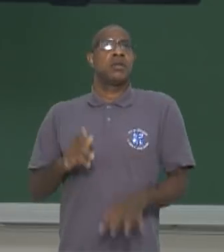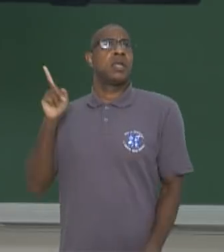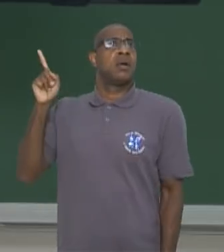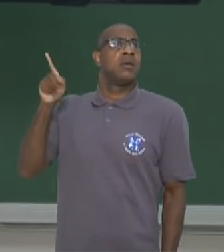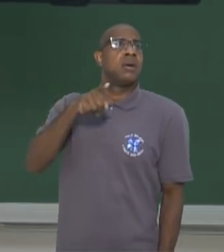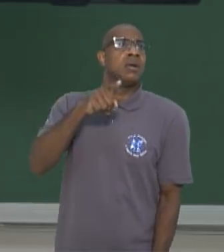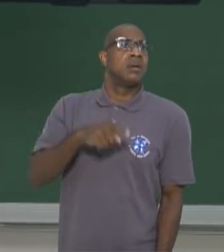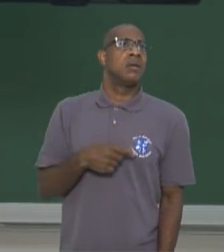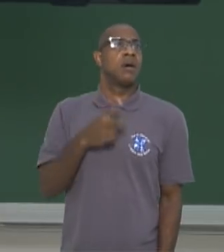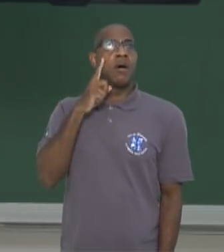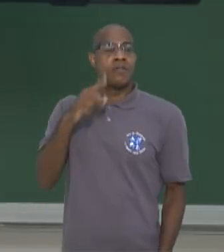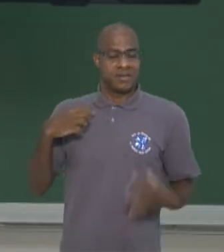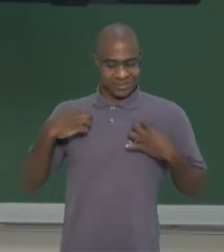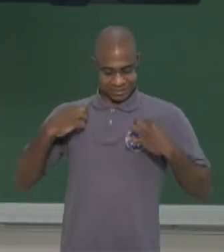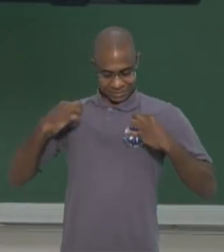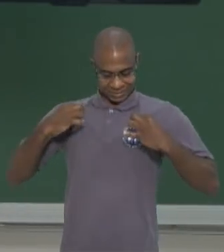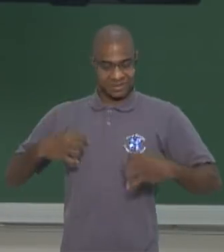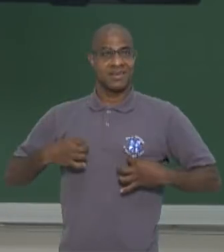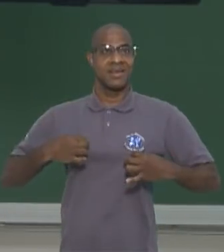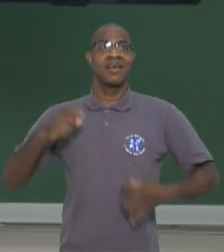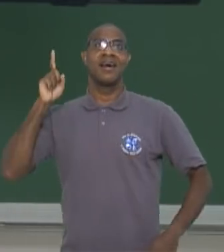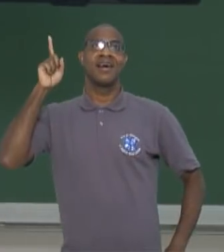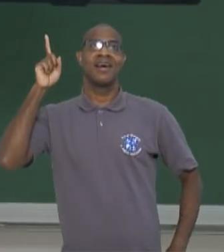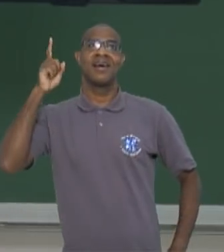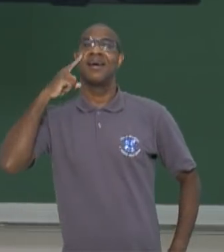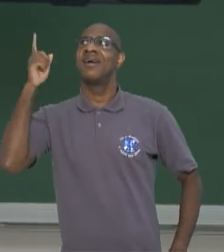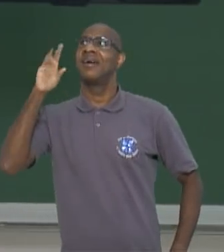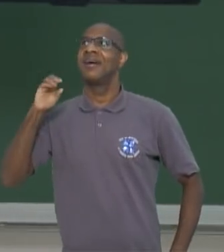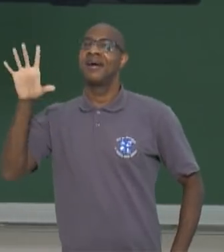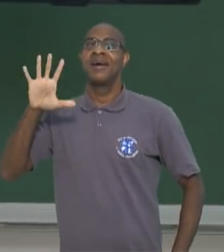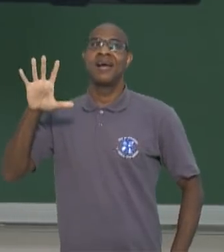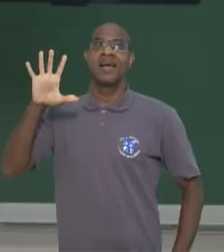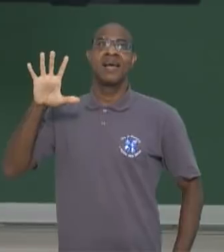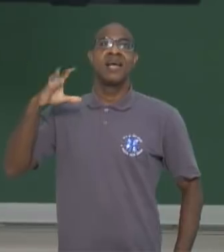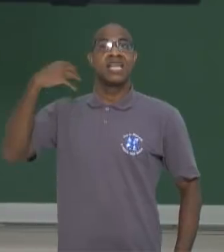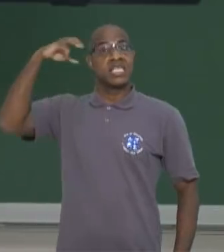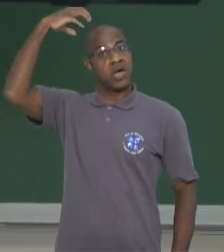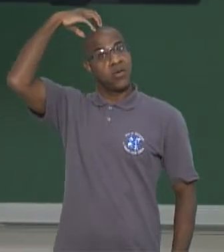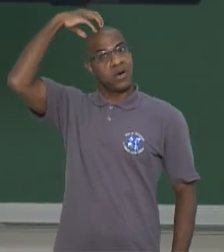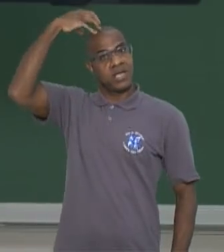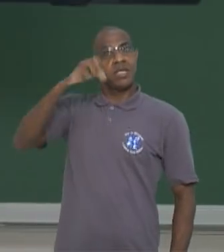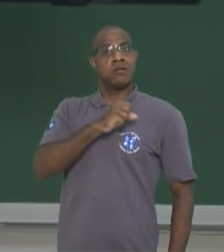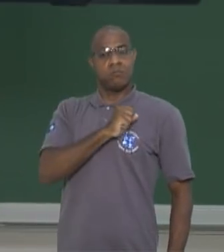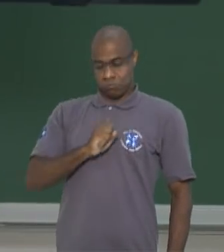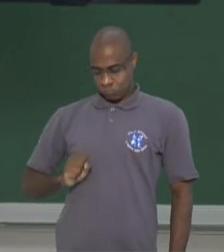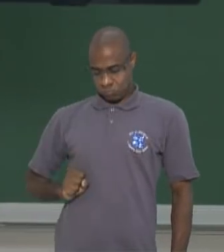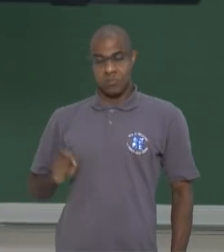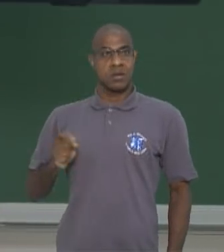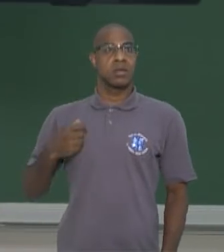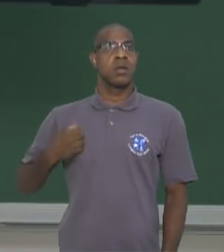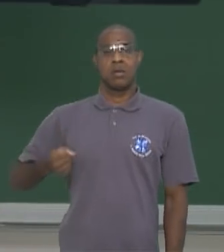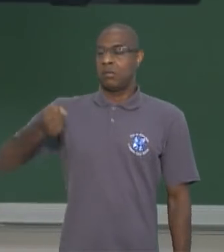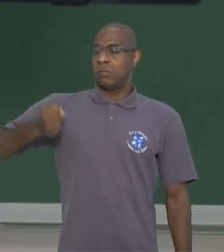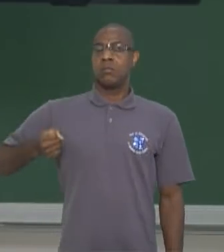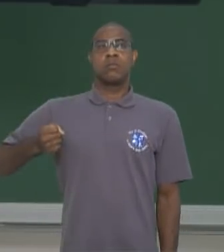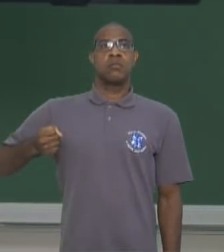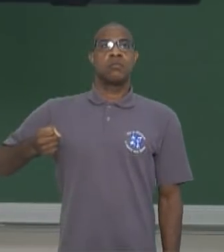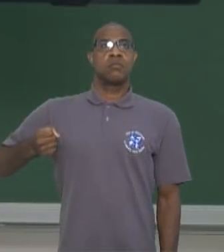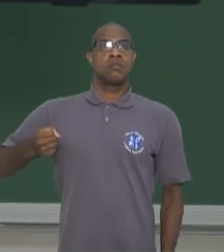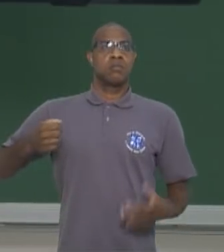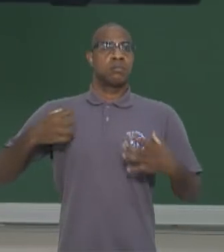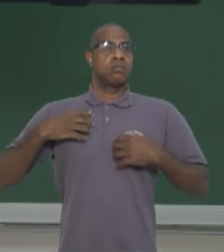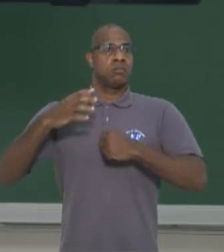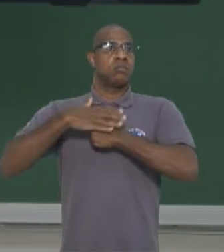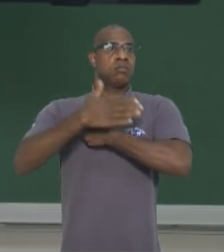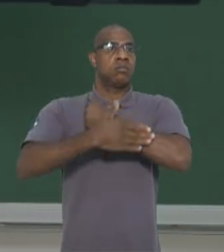vestes da figura que é representada ali, que é o rei Luís, os laços que unem nobreza, armadura e coroa. Ele está com a armadura,